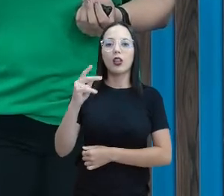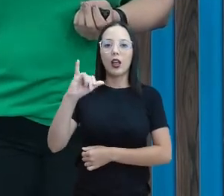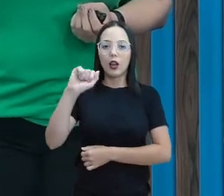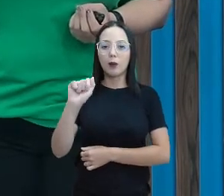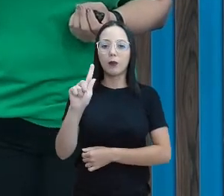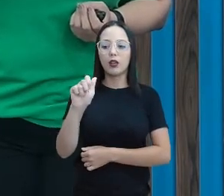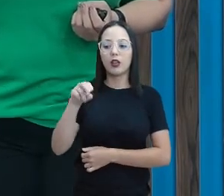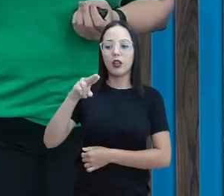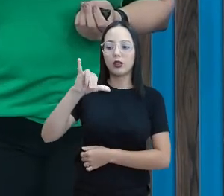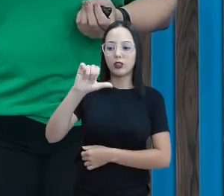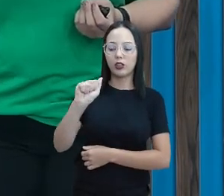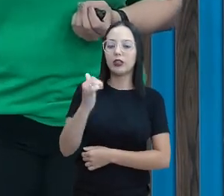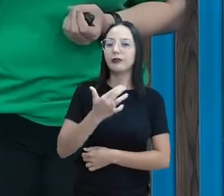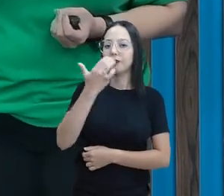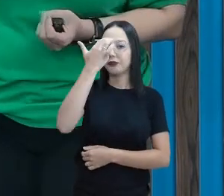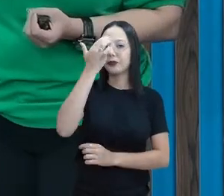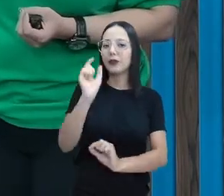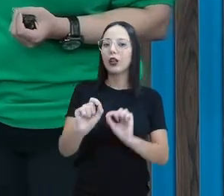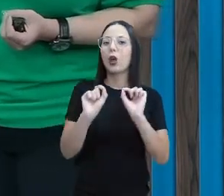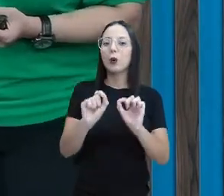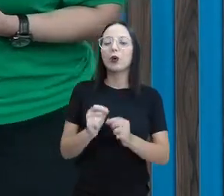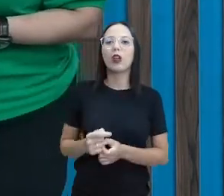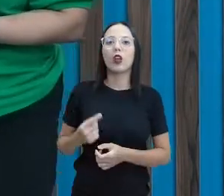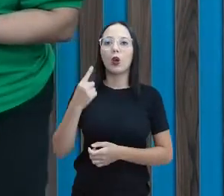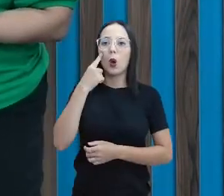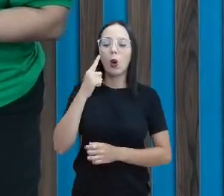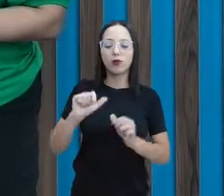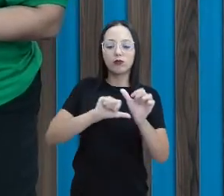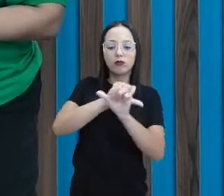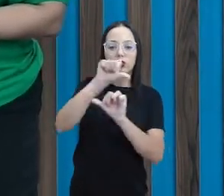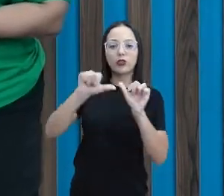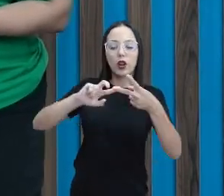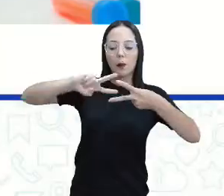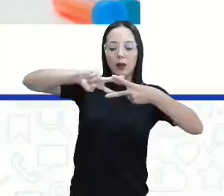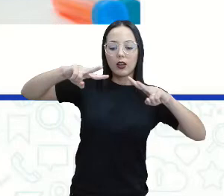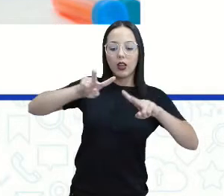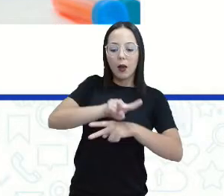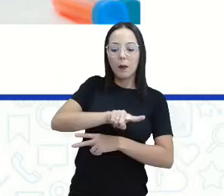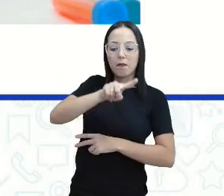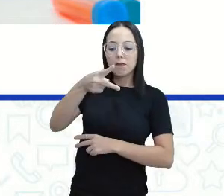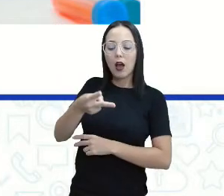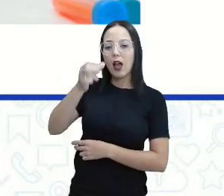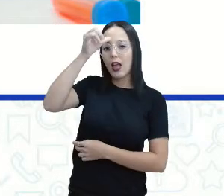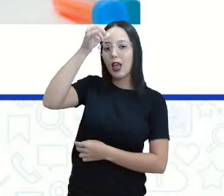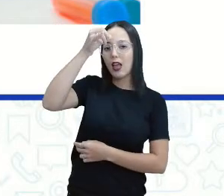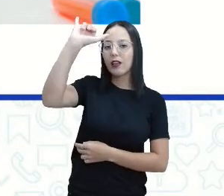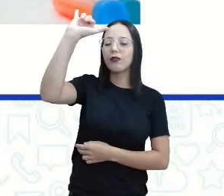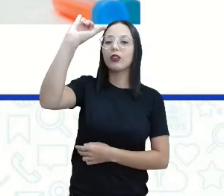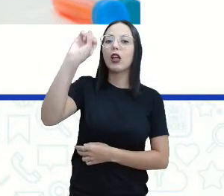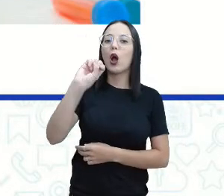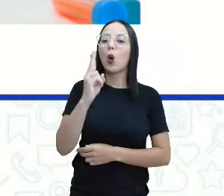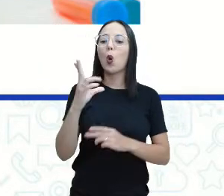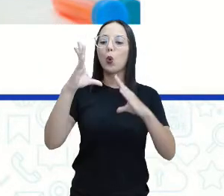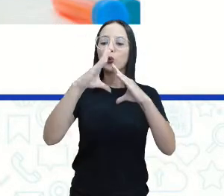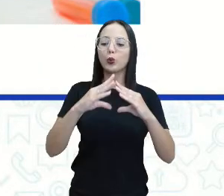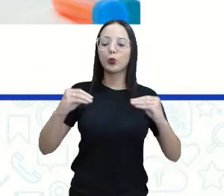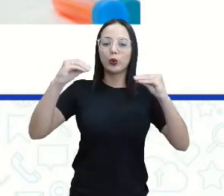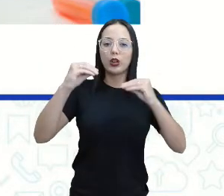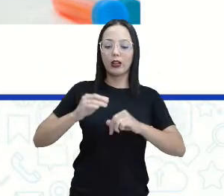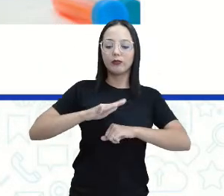A terapia gênica, ela serve para isso, ó, transferência de DNA para prevenir ou curar